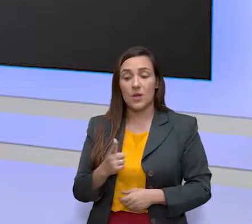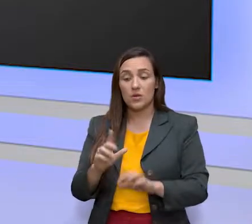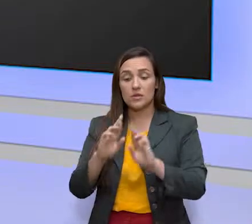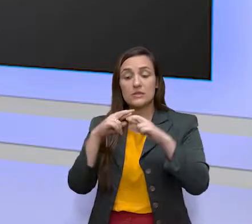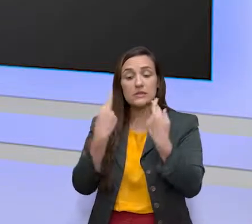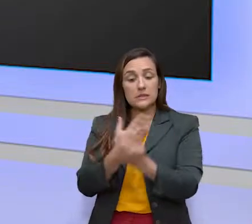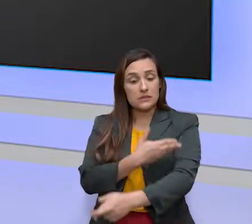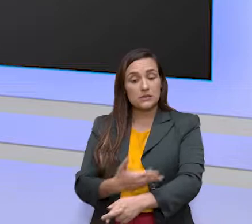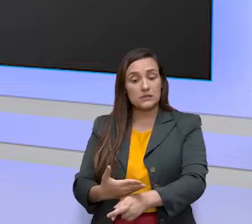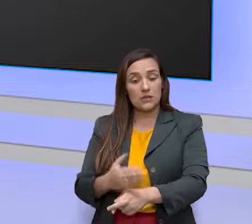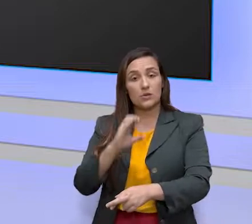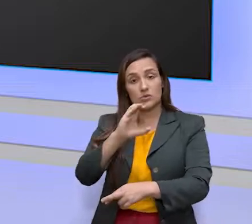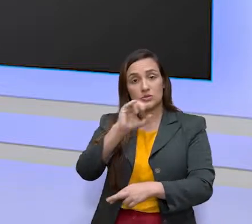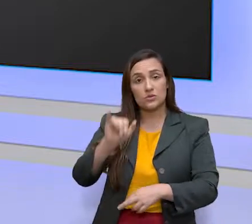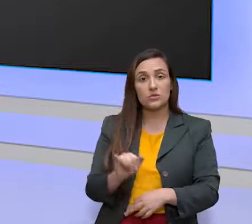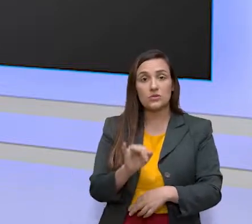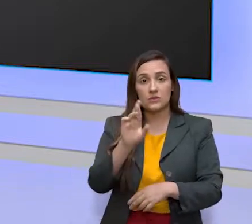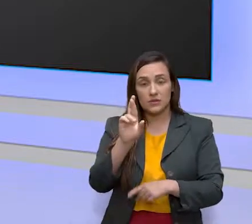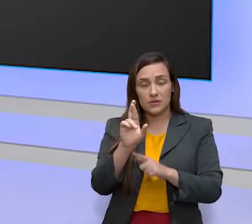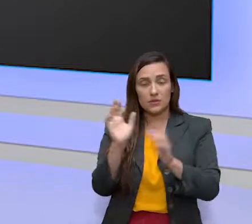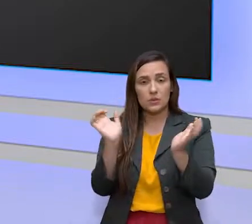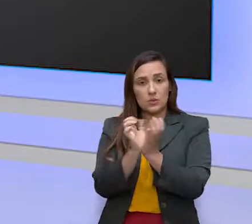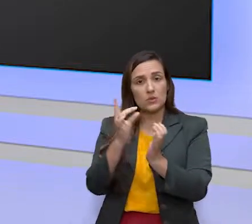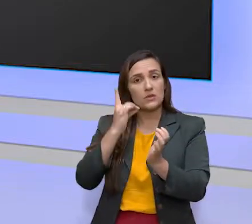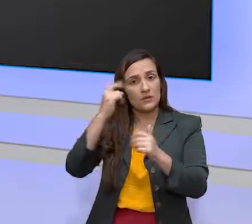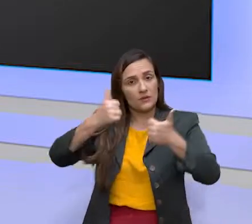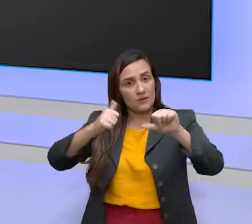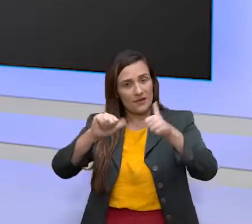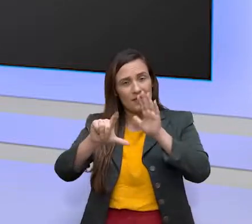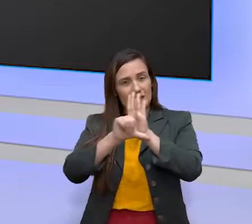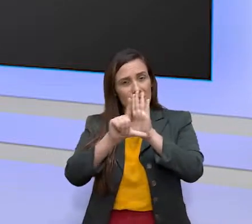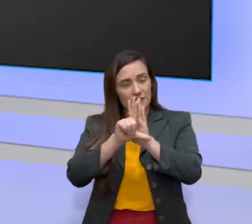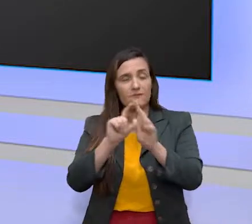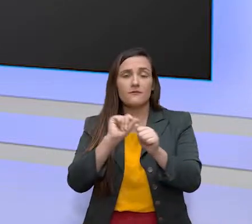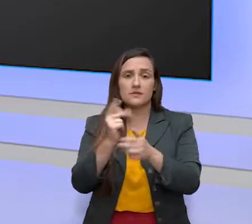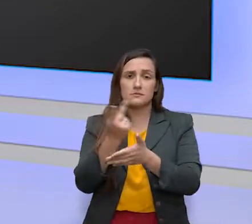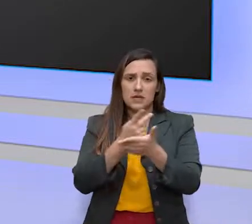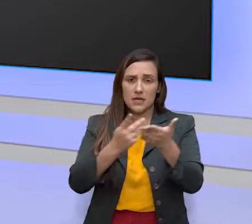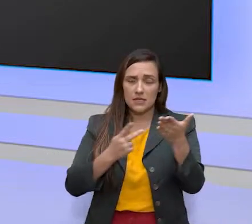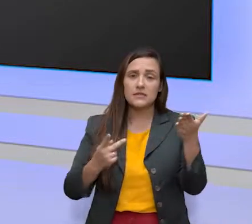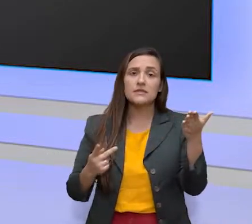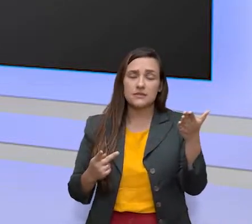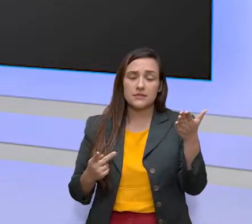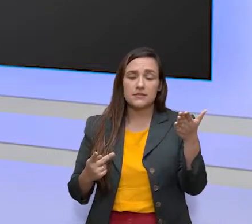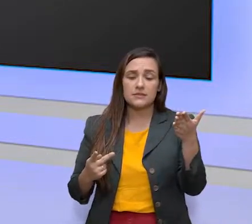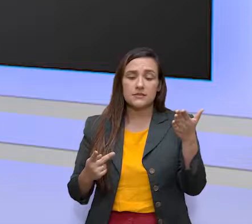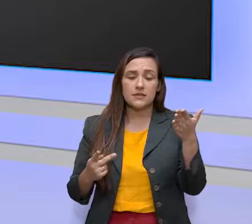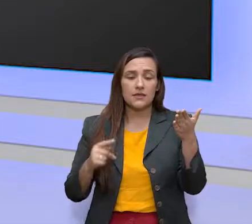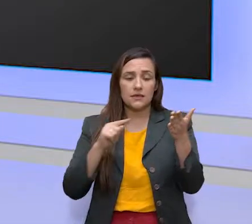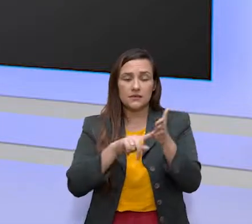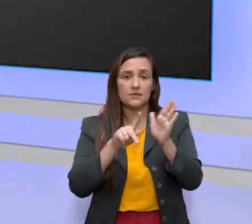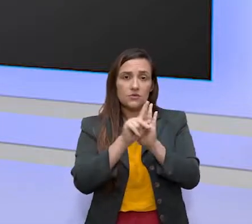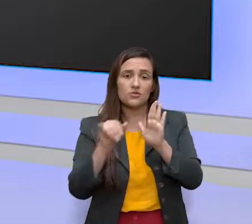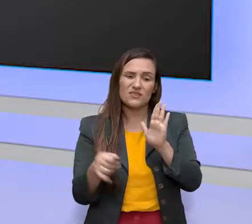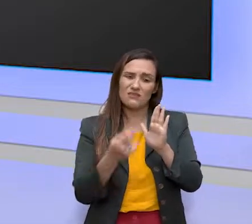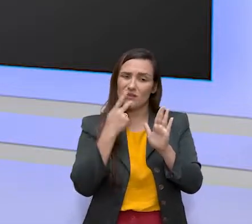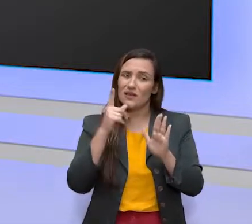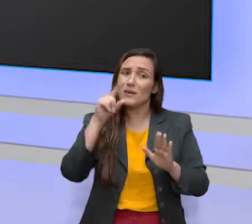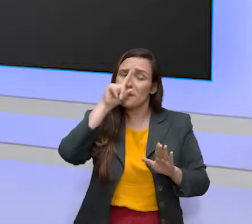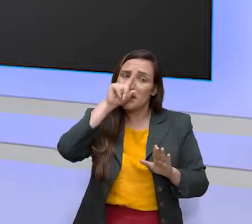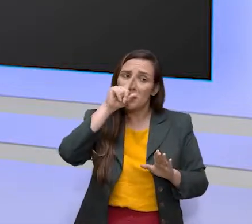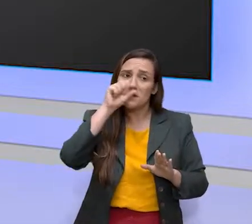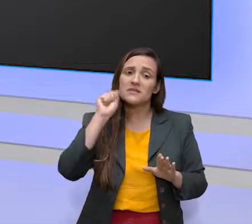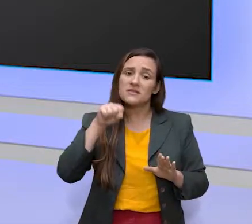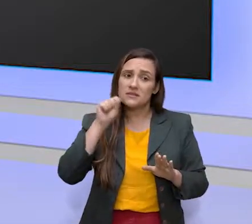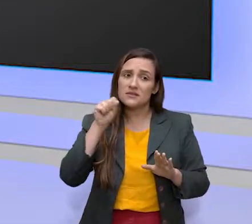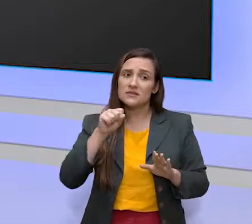Em mais uma sessão ordinária, a Comissão de Constituição, Justiça e Redação dá parecer favorável a projeto que